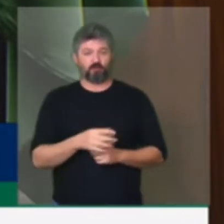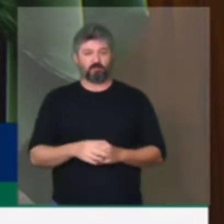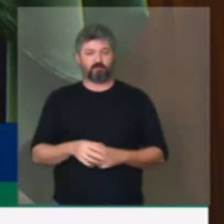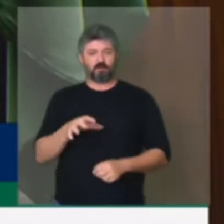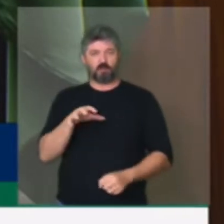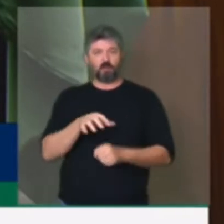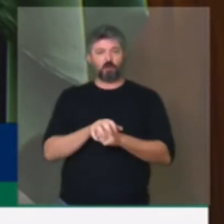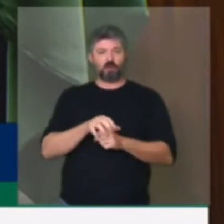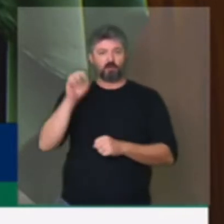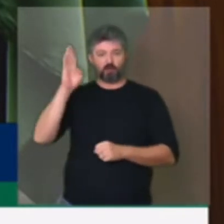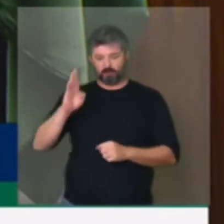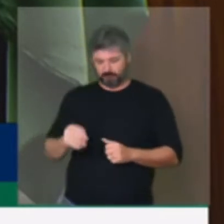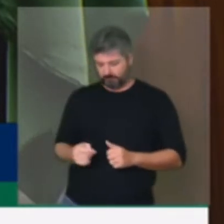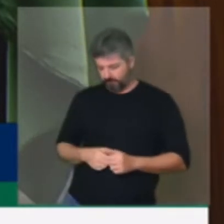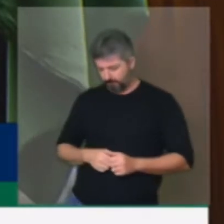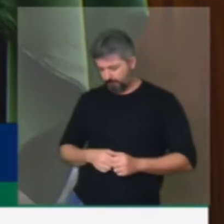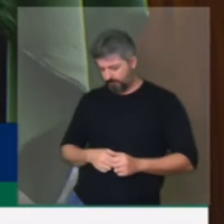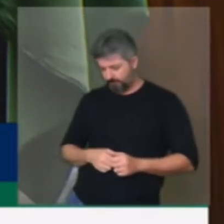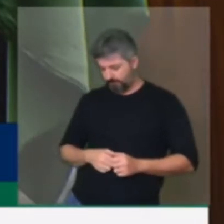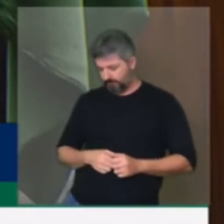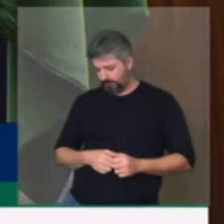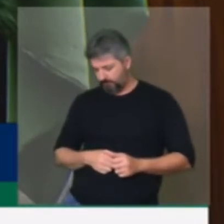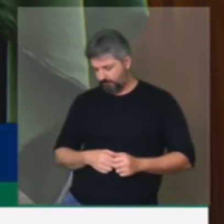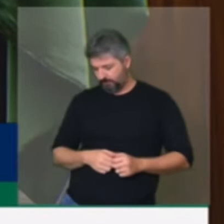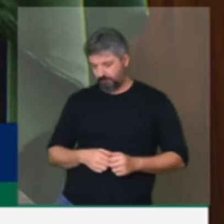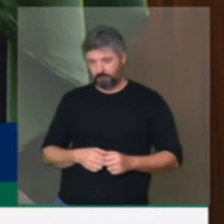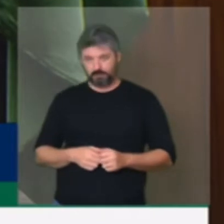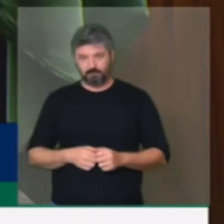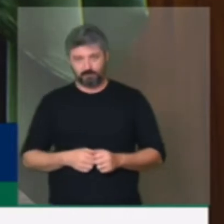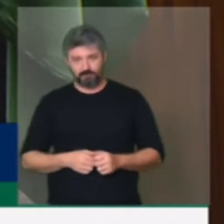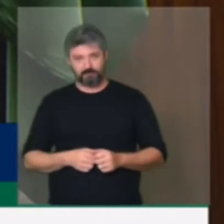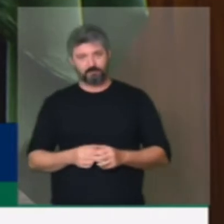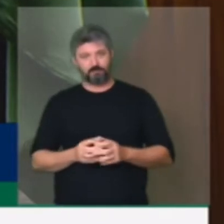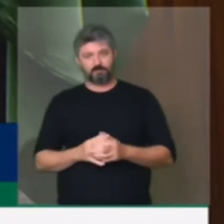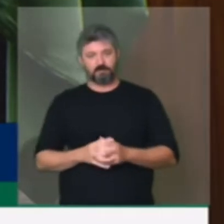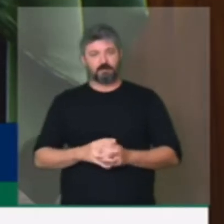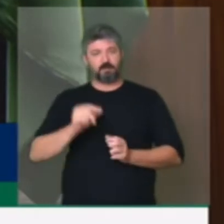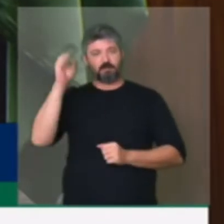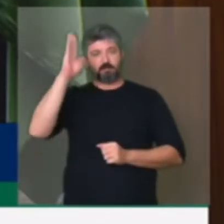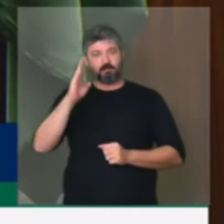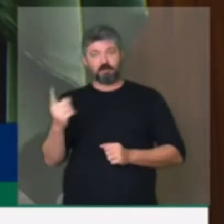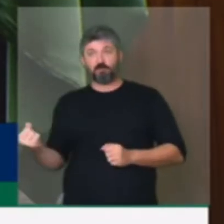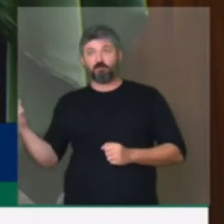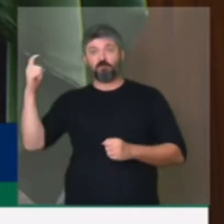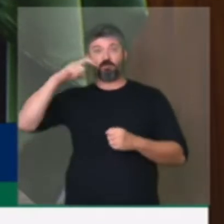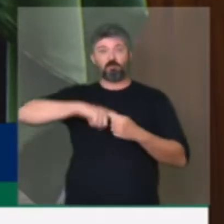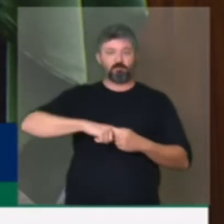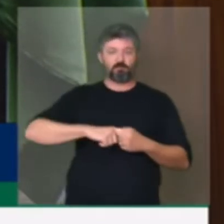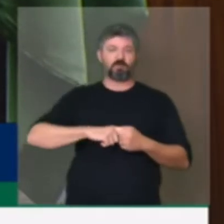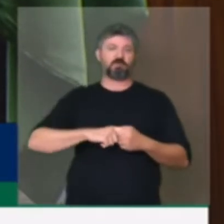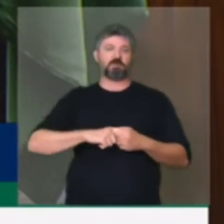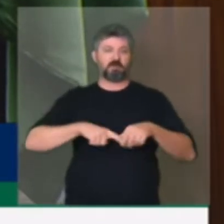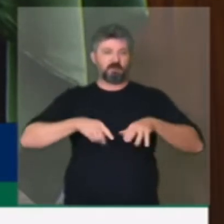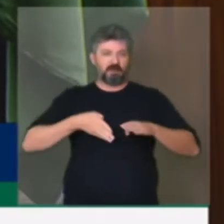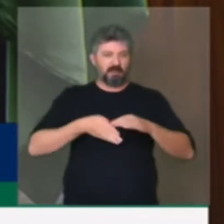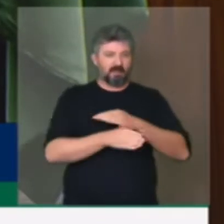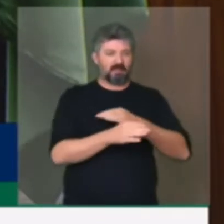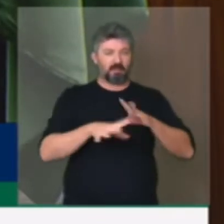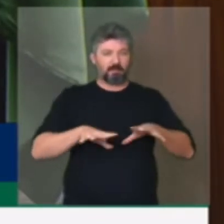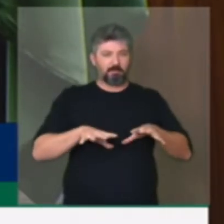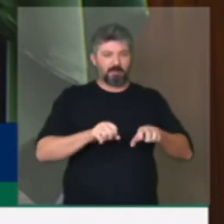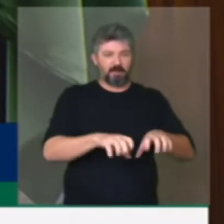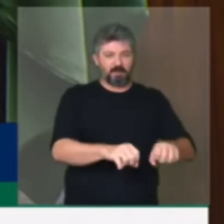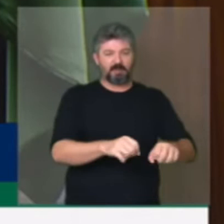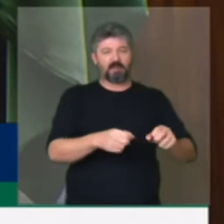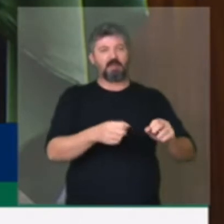colonização do Brasil. É a permissão para que o Brasil novamente seja invadido, para que as terras indígenas